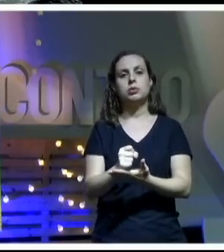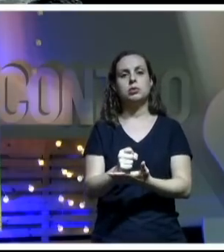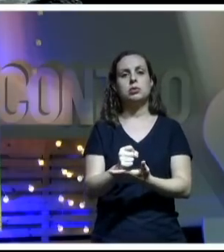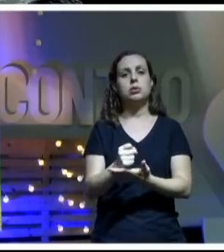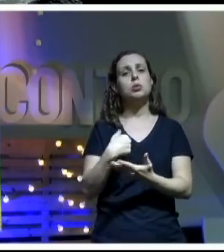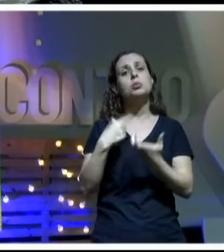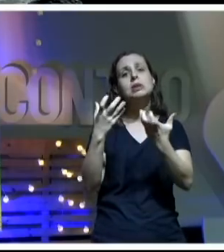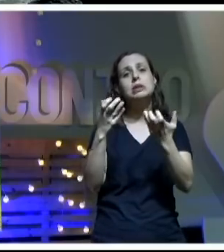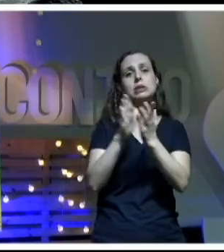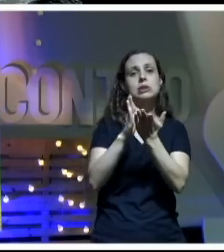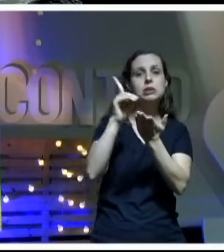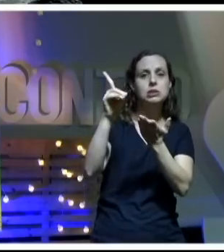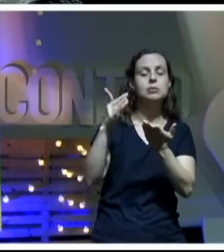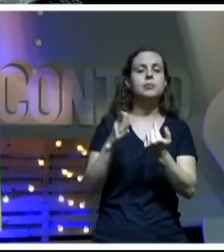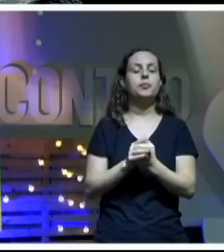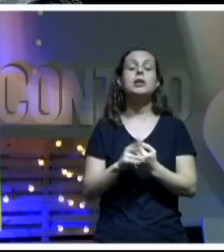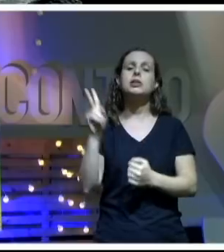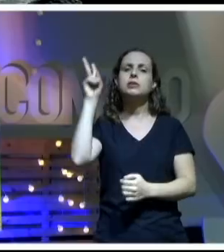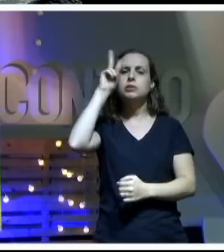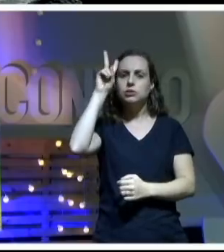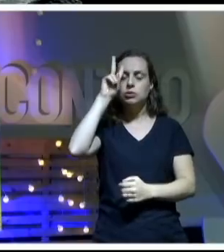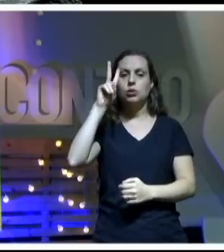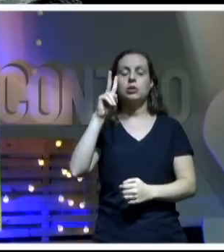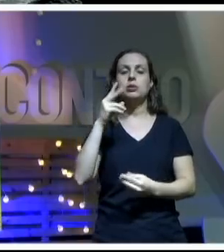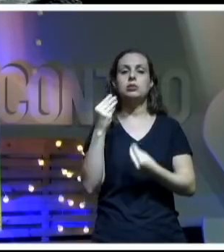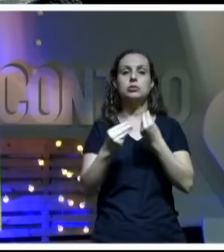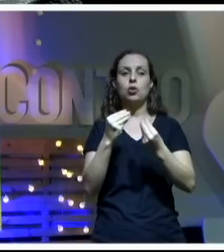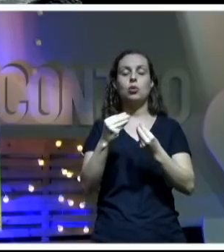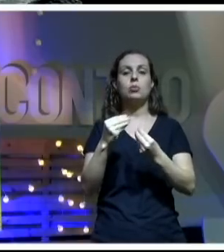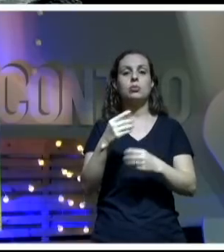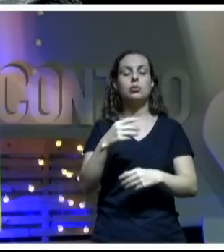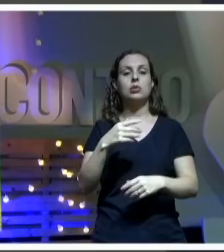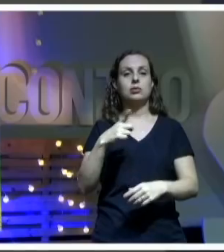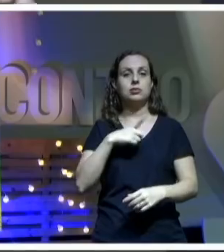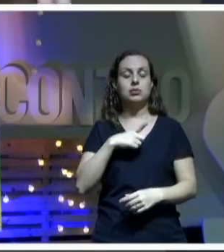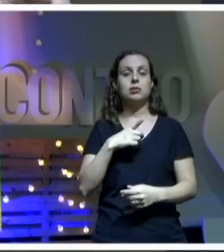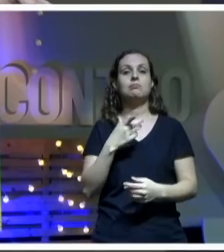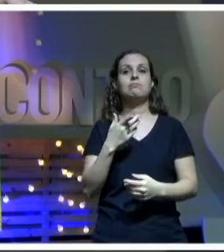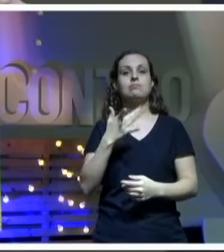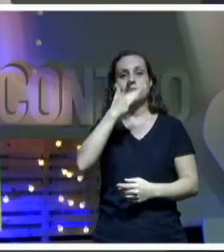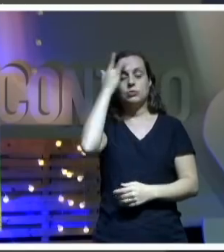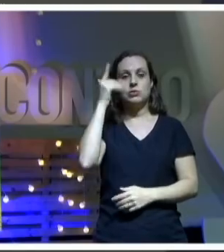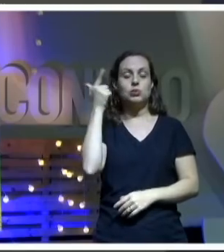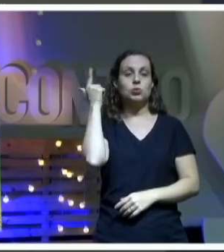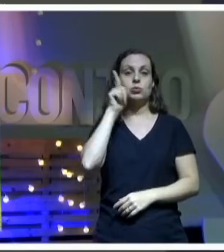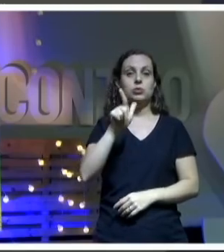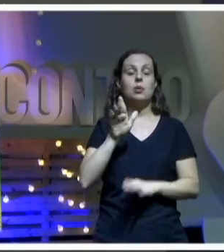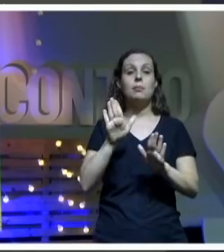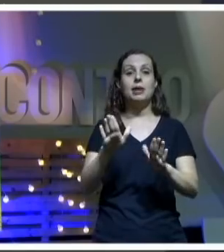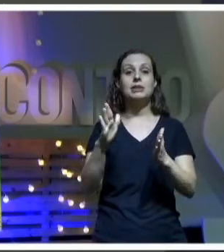bíblia ea história que o herói aquele tem uma bíblia e em braille